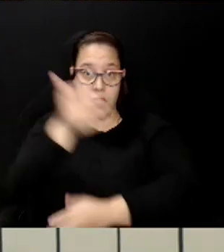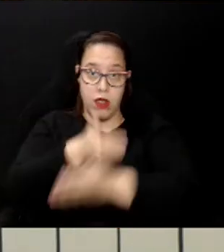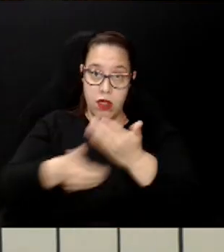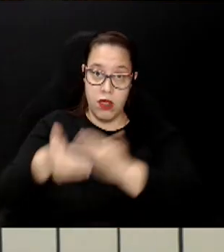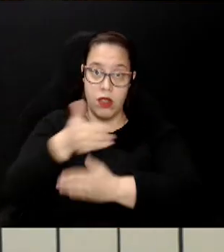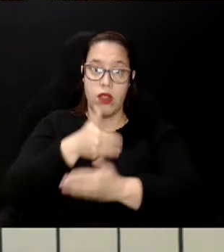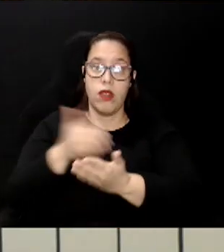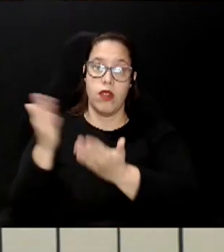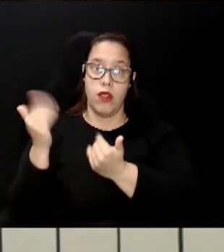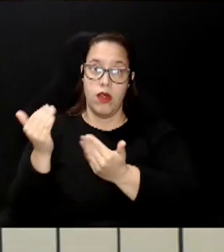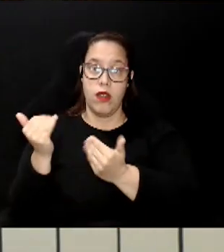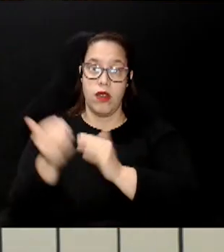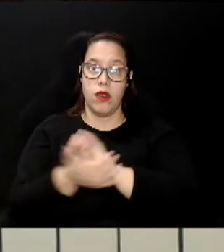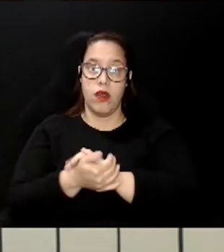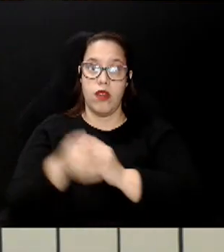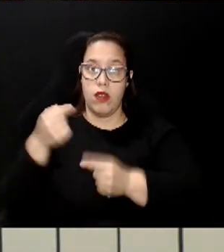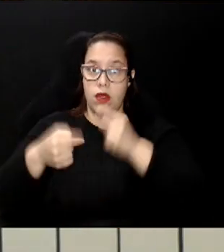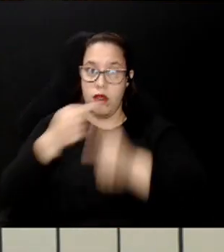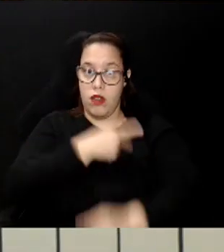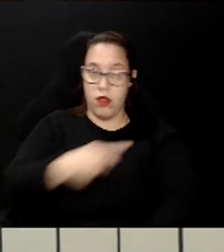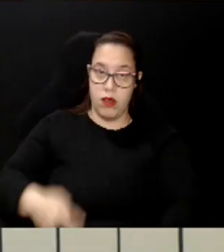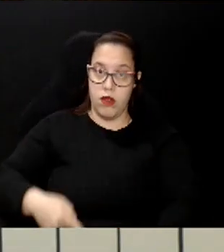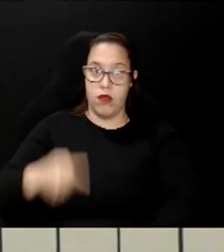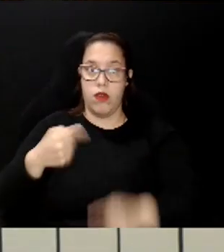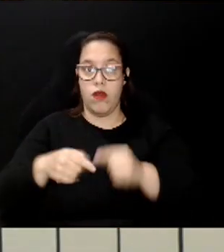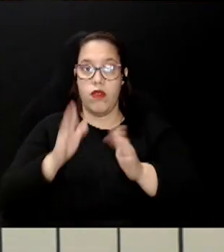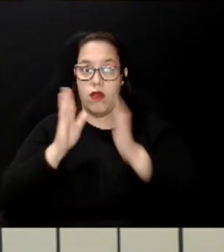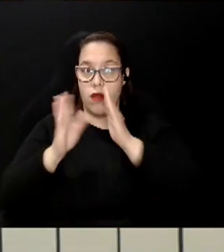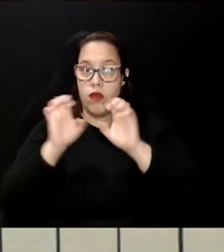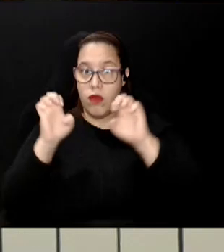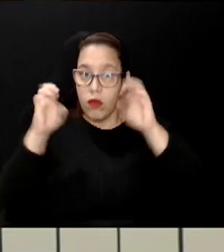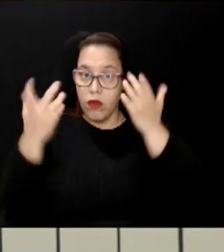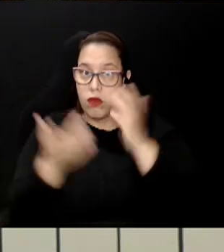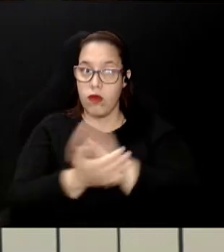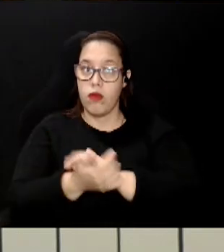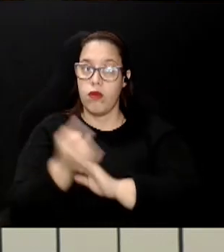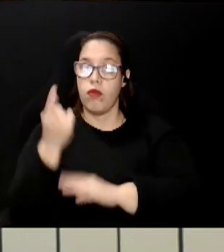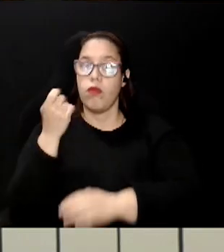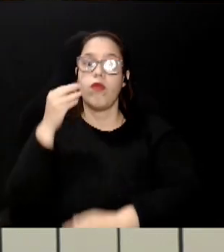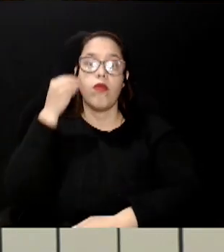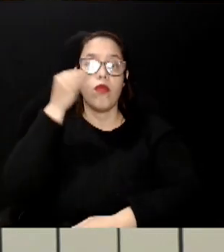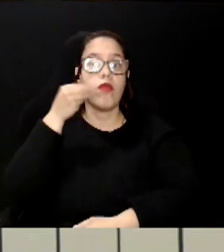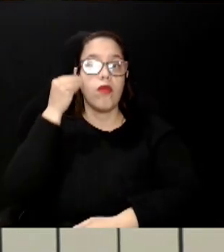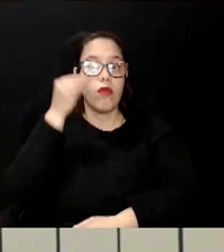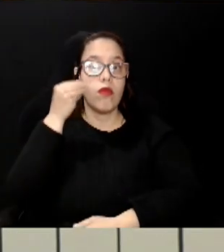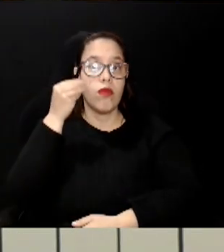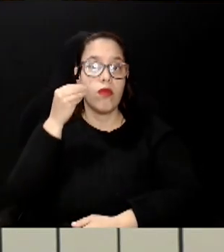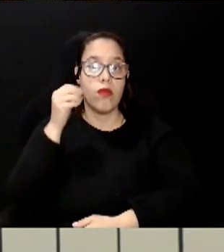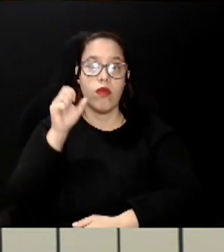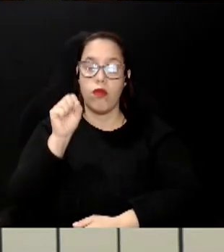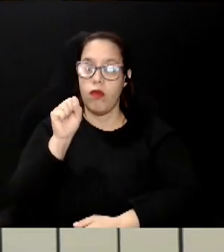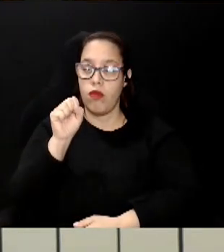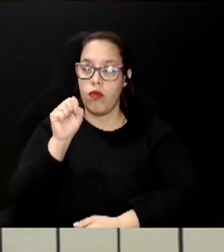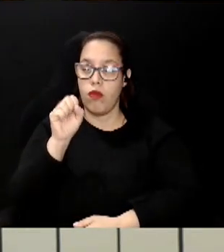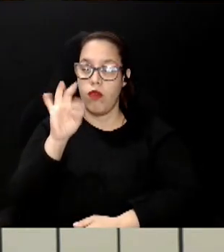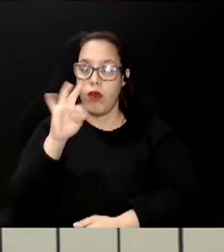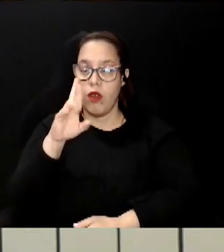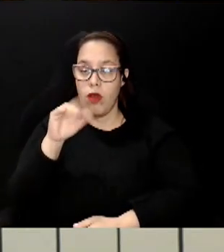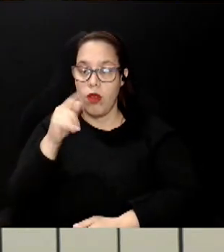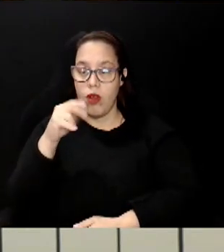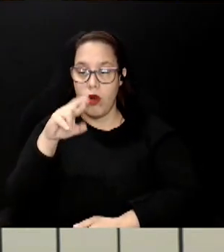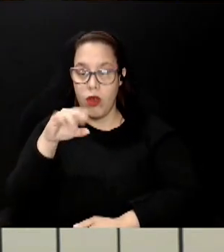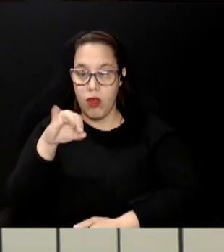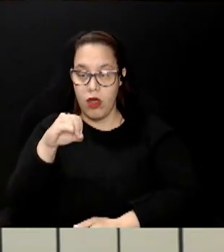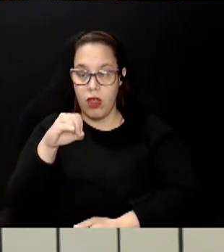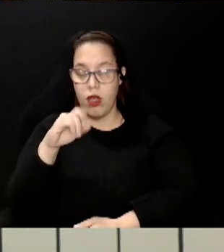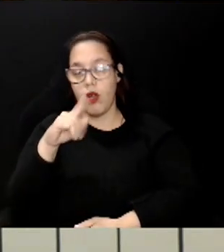nas políticas públicas. Durante o evento, uma experiência da Terra das Andorinhas também foi reconhecida.